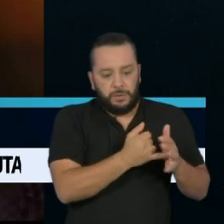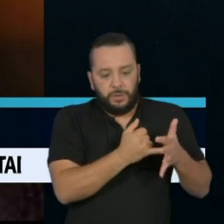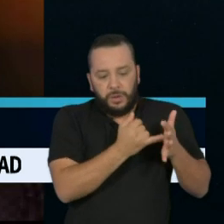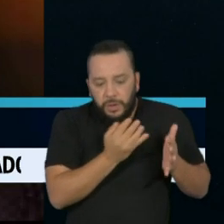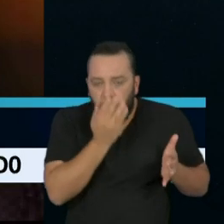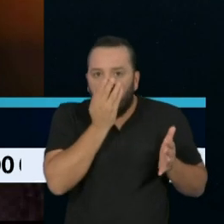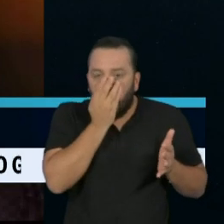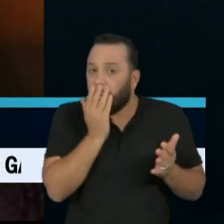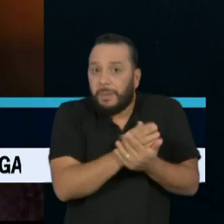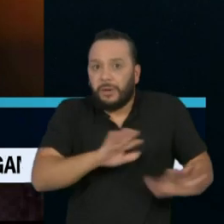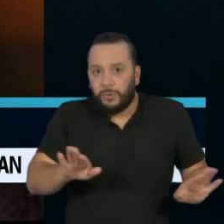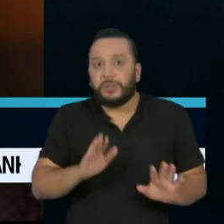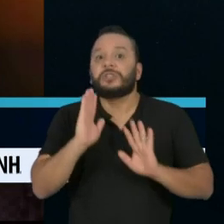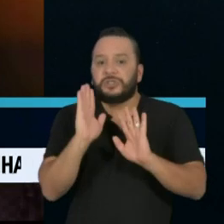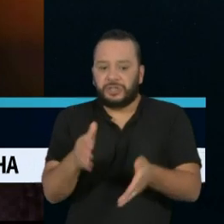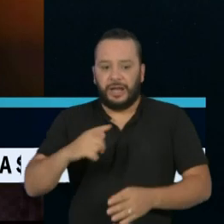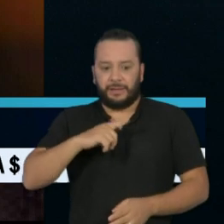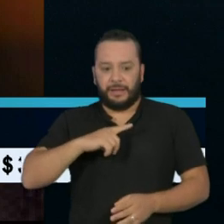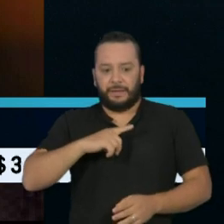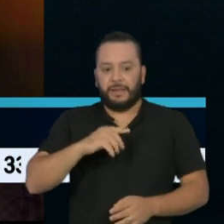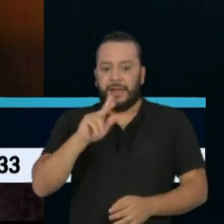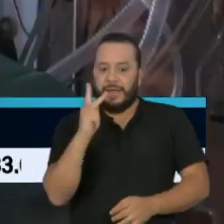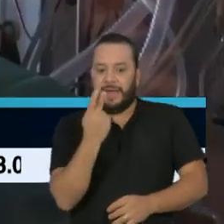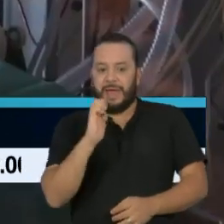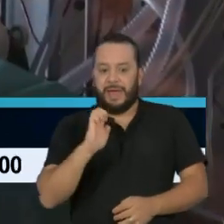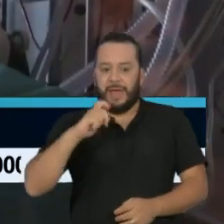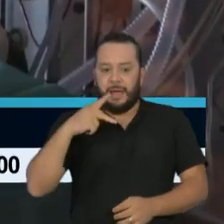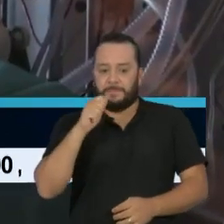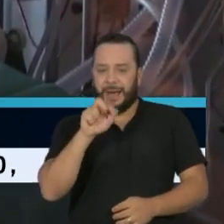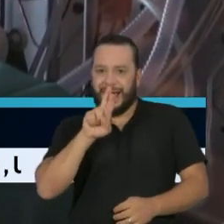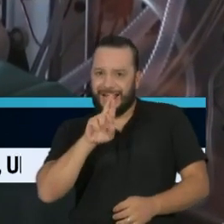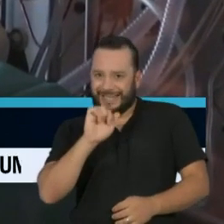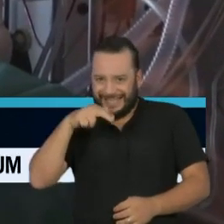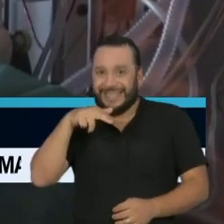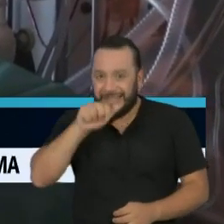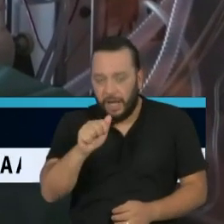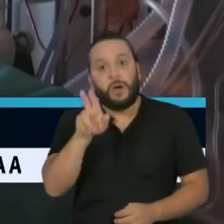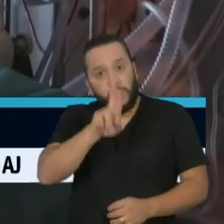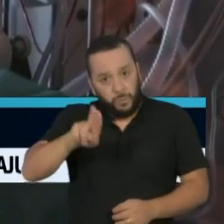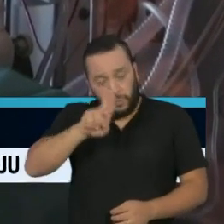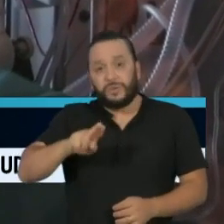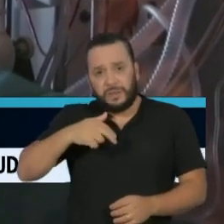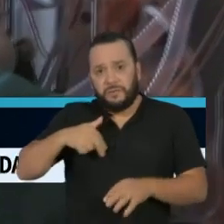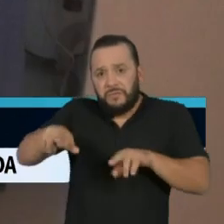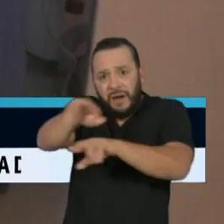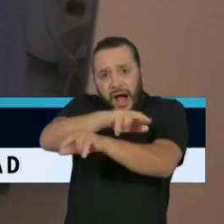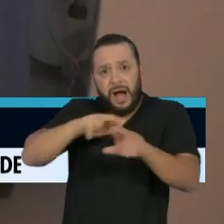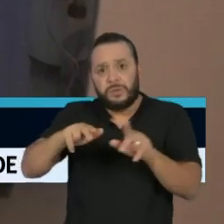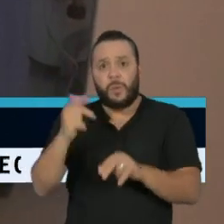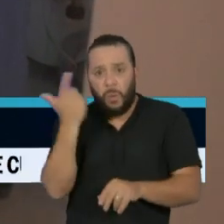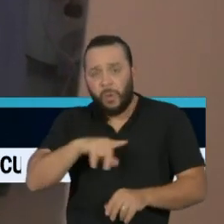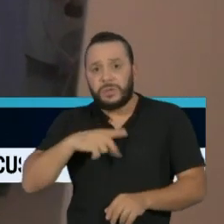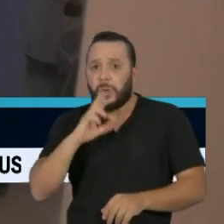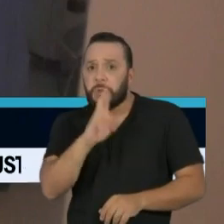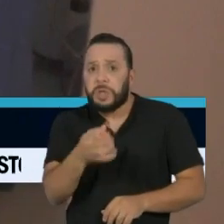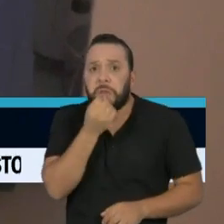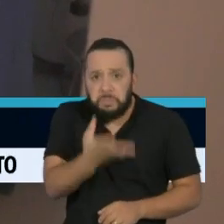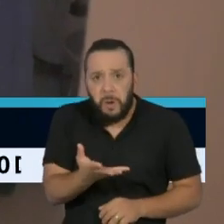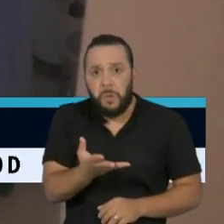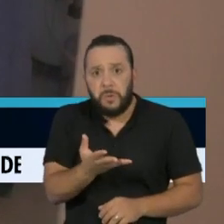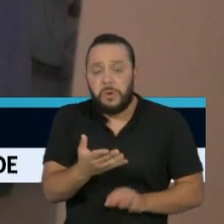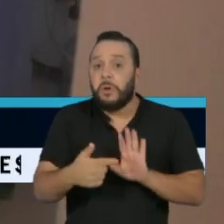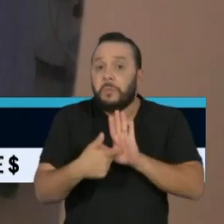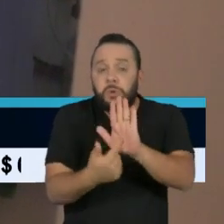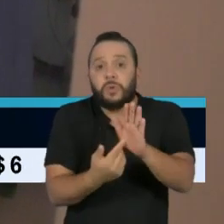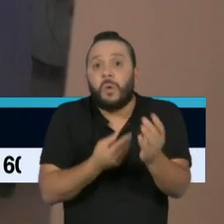pelo tratamento com heparina. Pela evolução do estado de saúde dos pacientes infectados, os médicos concluíram que a diferença está